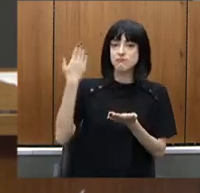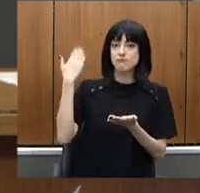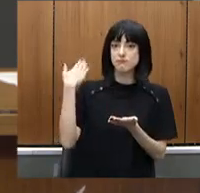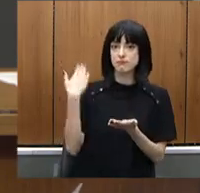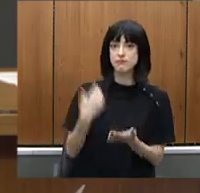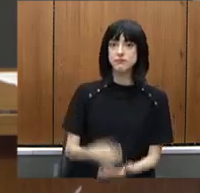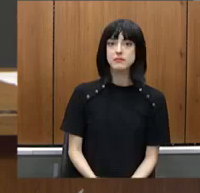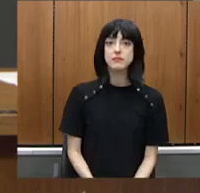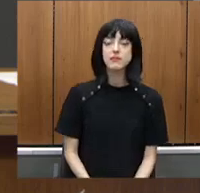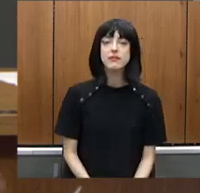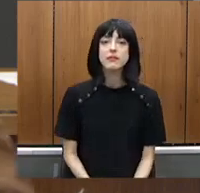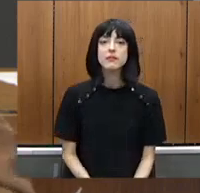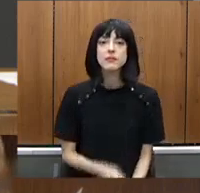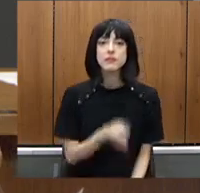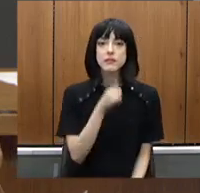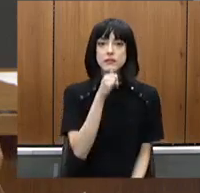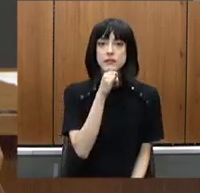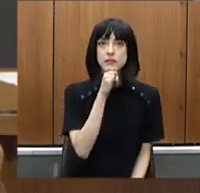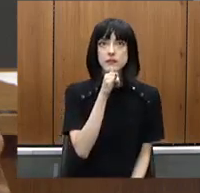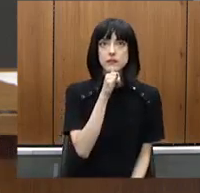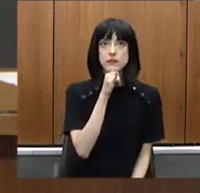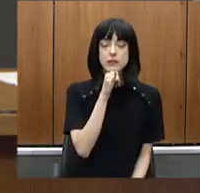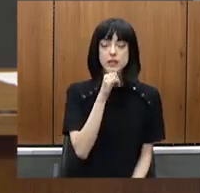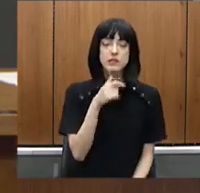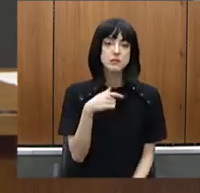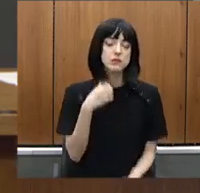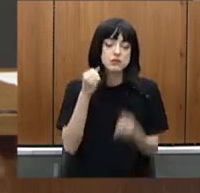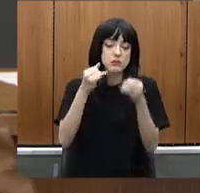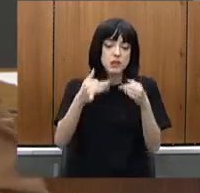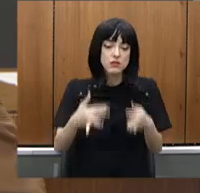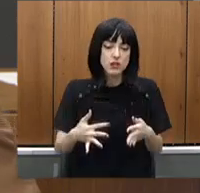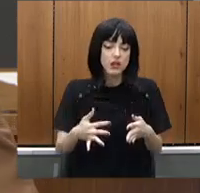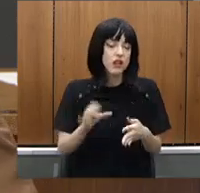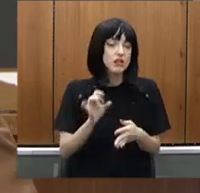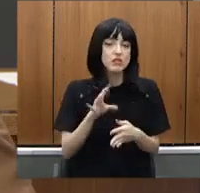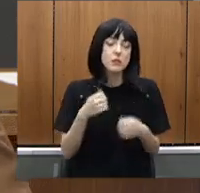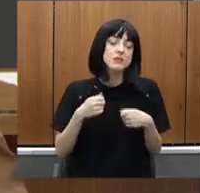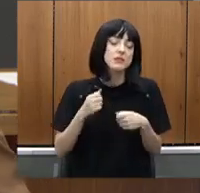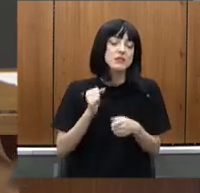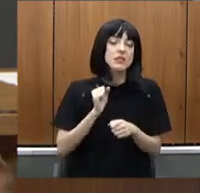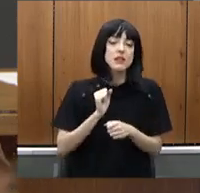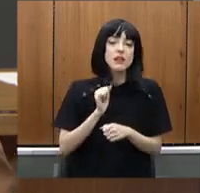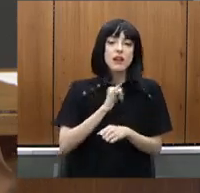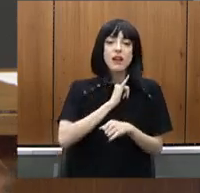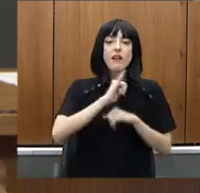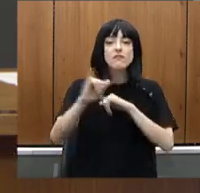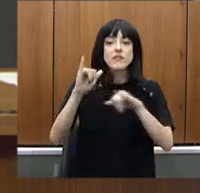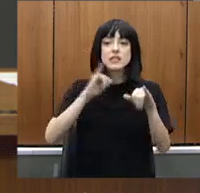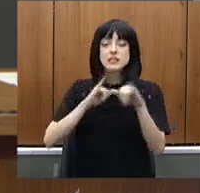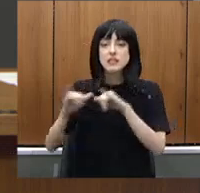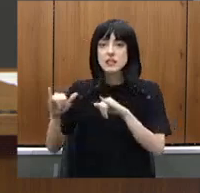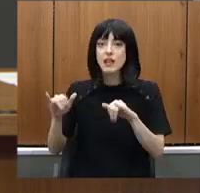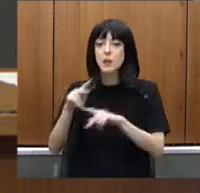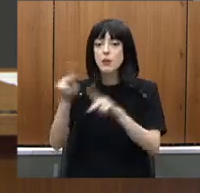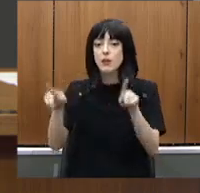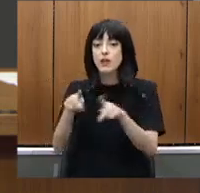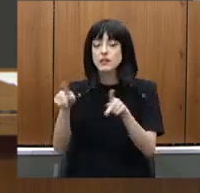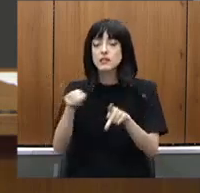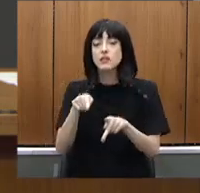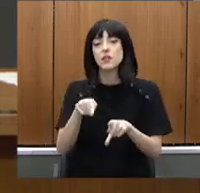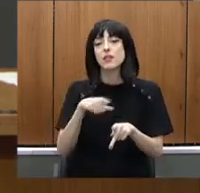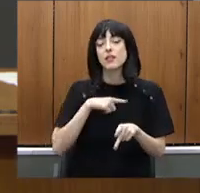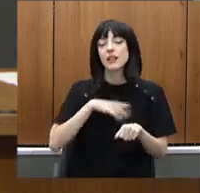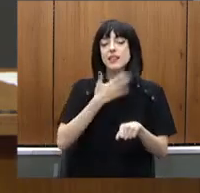de madrugada de tarde de noite só avisa a população para não assustar tanto mas é por militar conseguir treinar no horário adequado agora